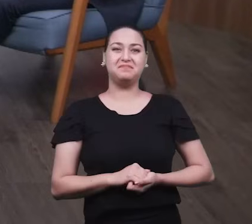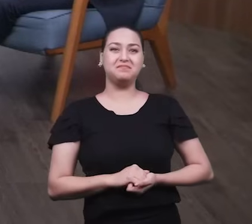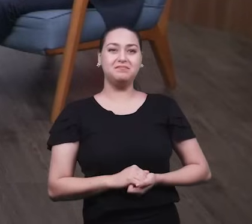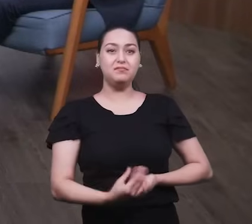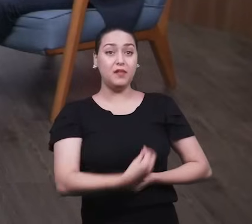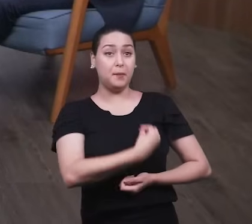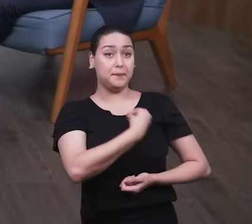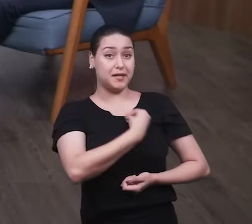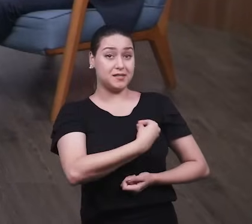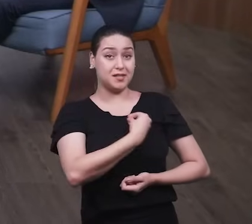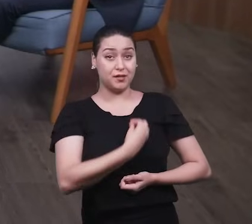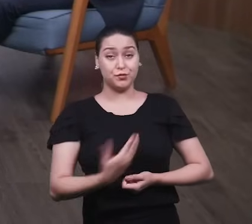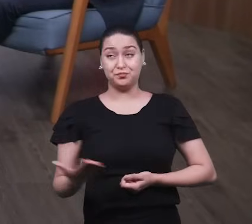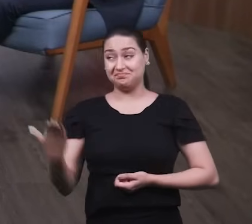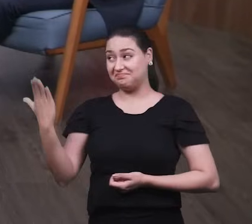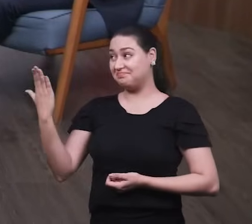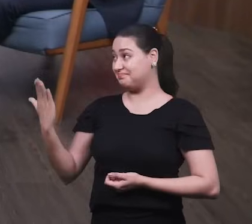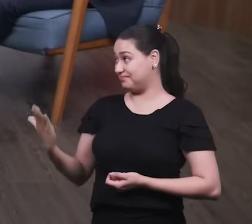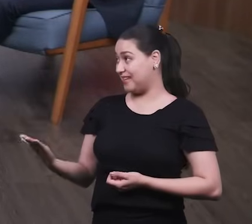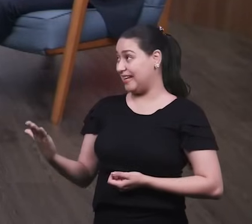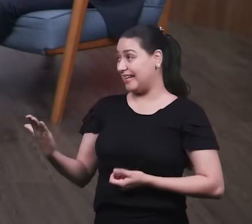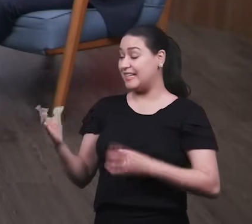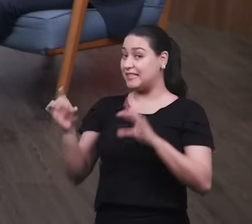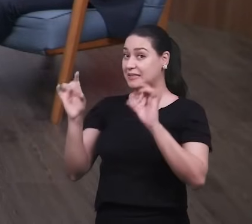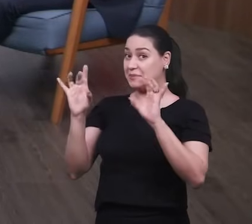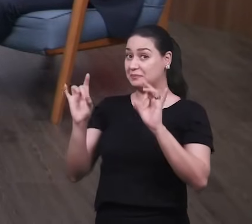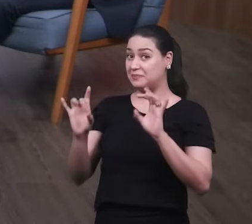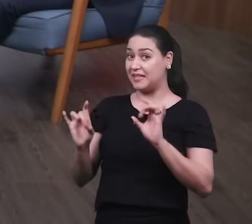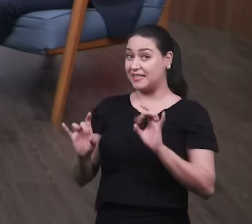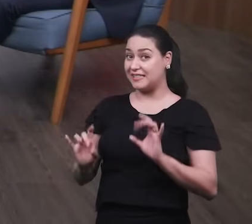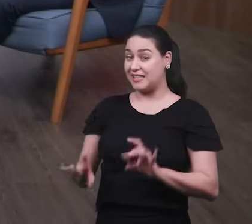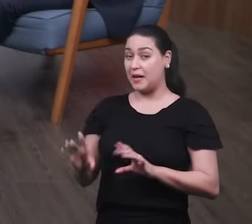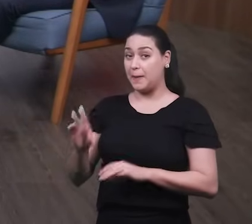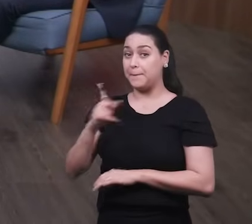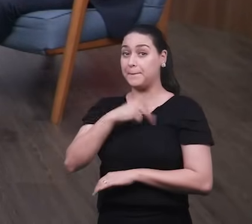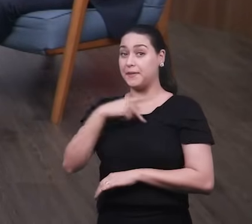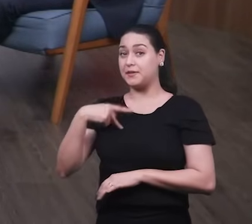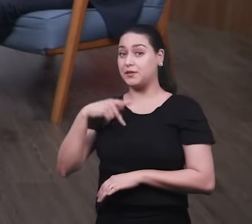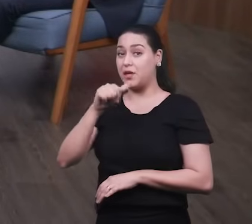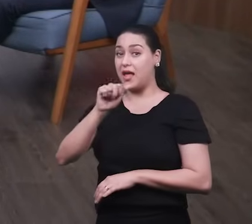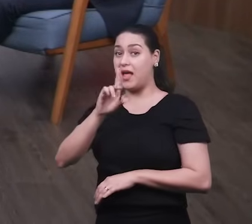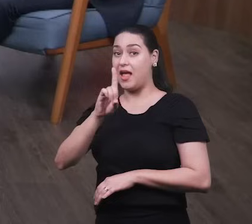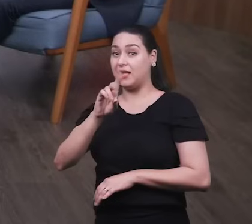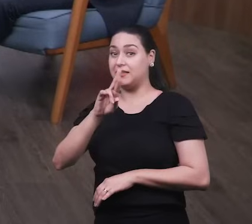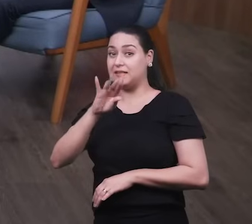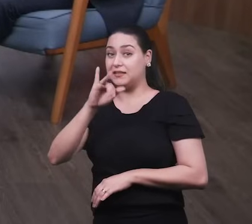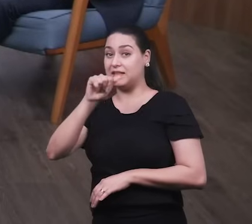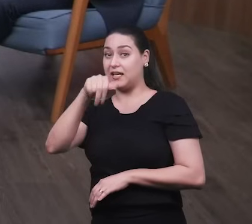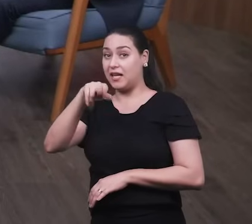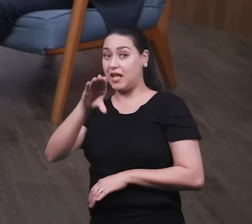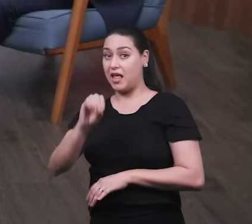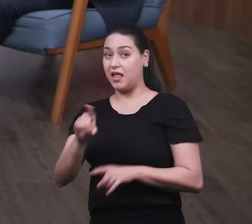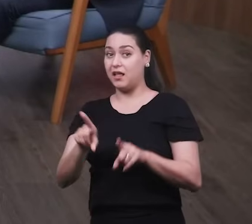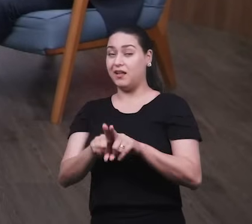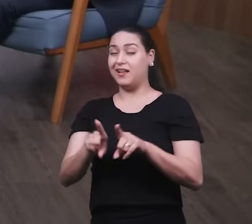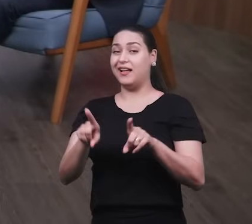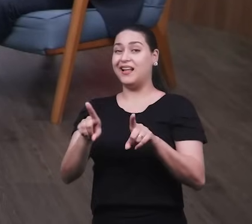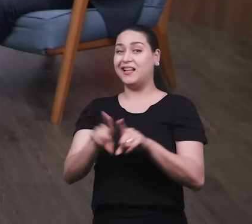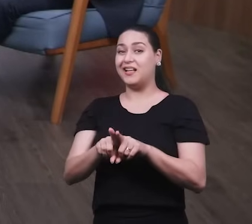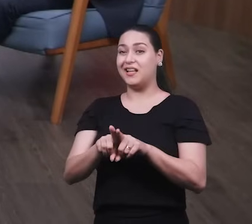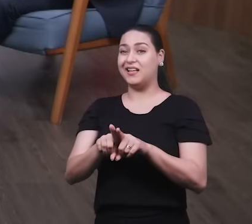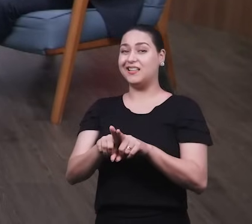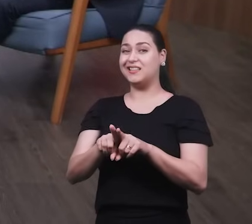conosco, nesta ocasião, um convidado muito especial, pastor Adriano Teixeira, e também o nosso